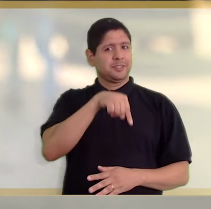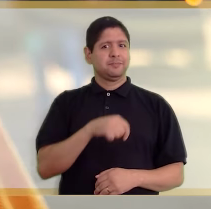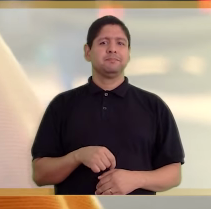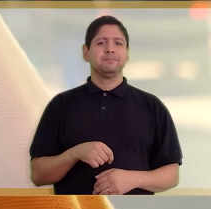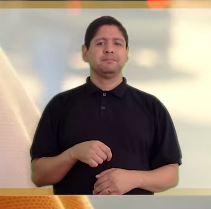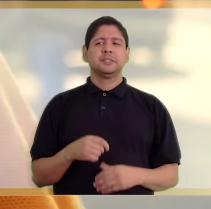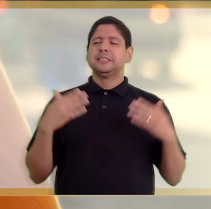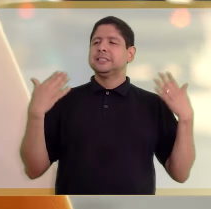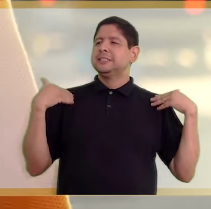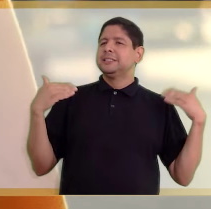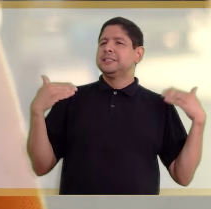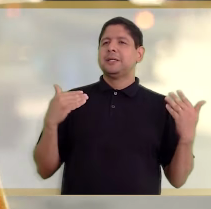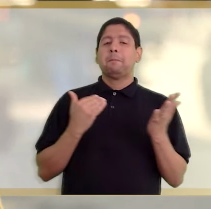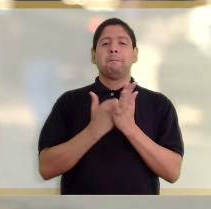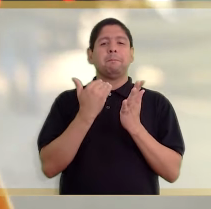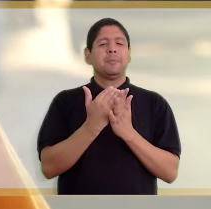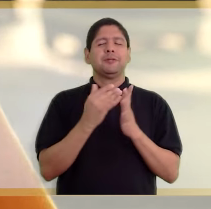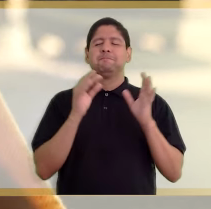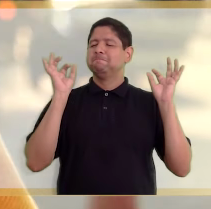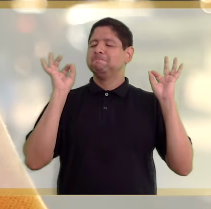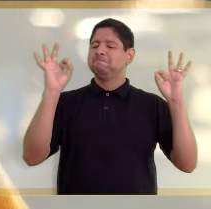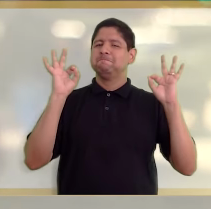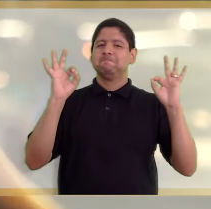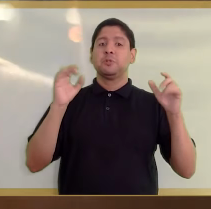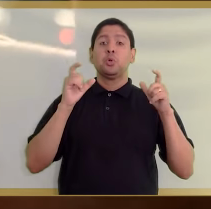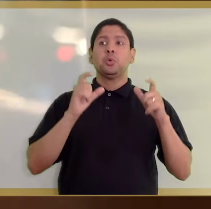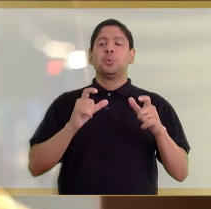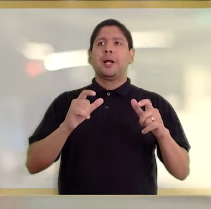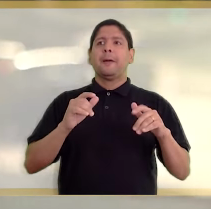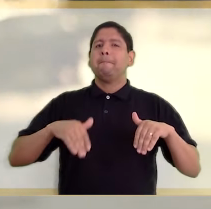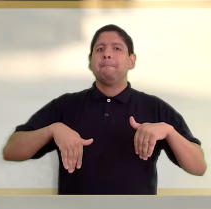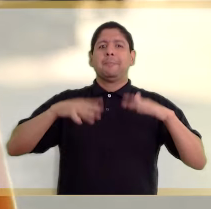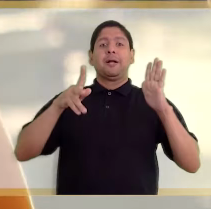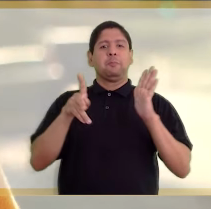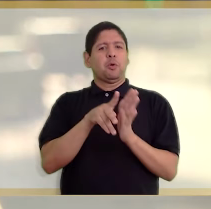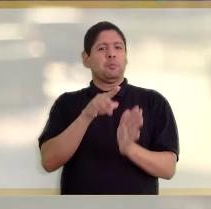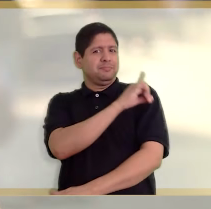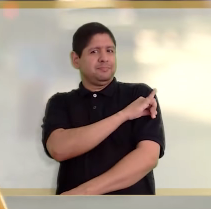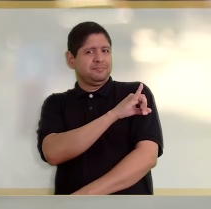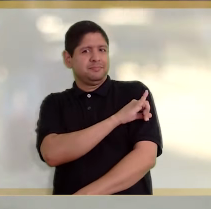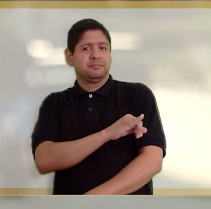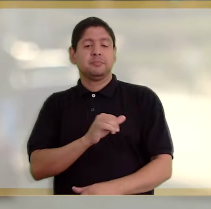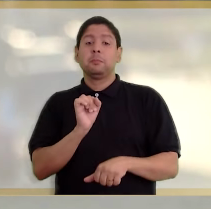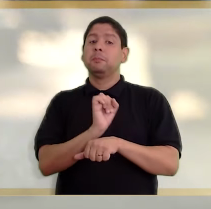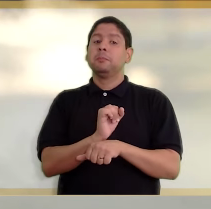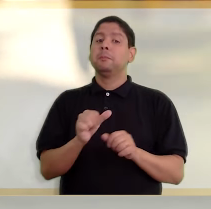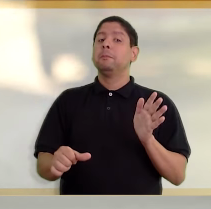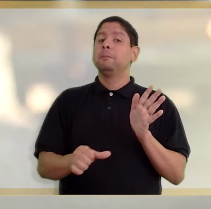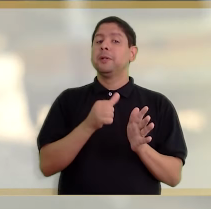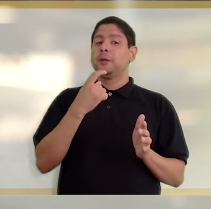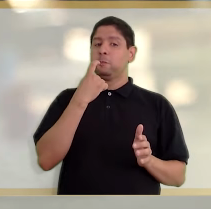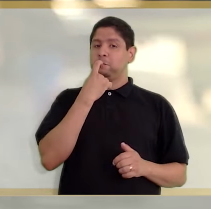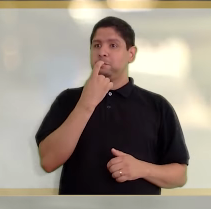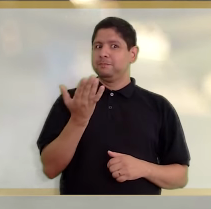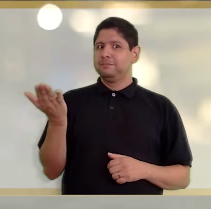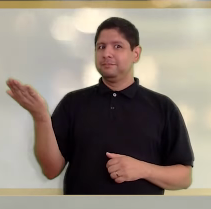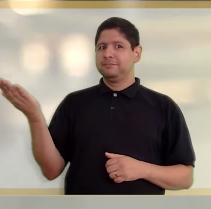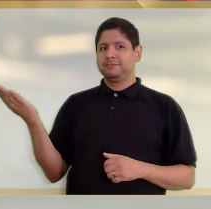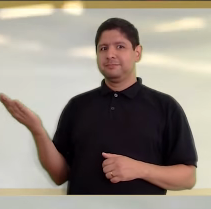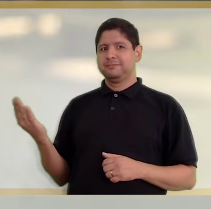passeio mais que especial por esses lugares mega, hiper, ultra, super cariocas. A primeira parada está bem pertinho de mim.